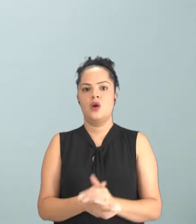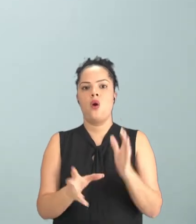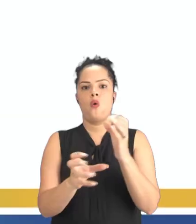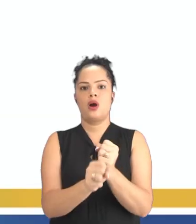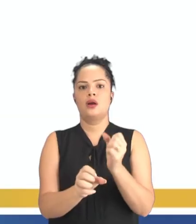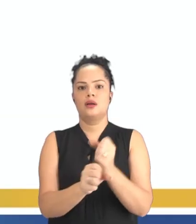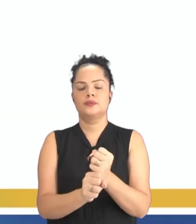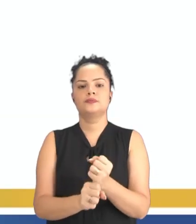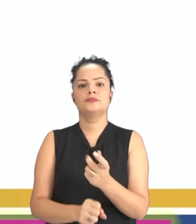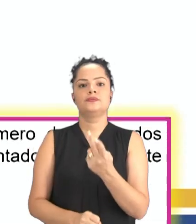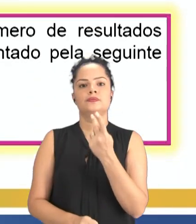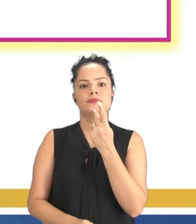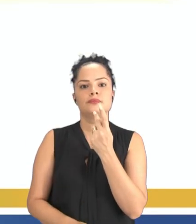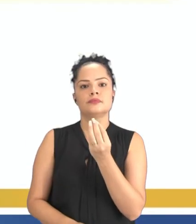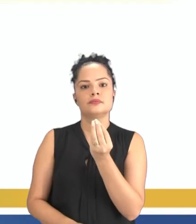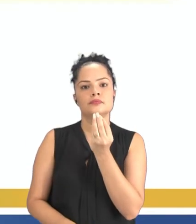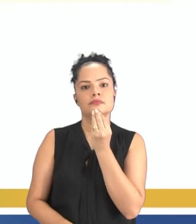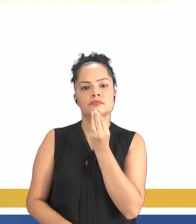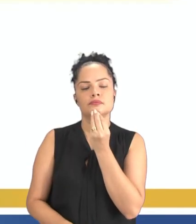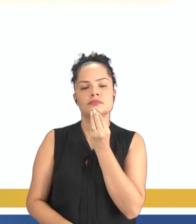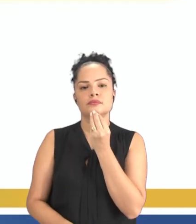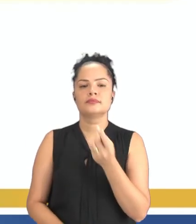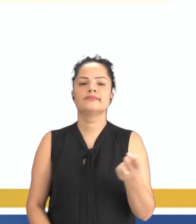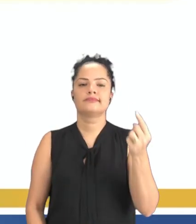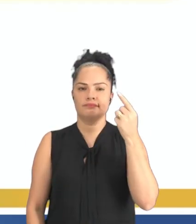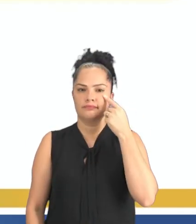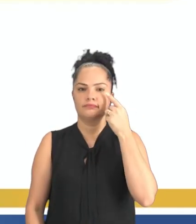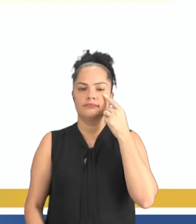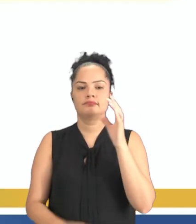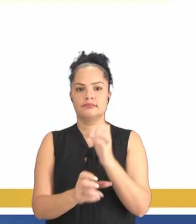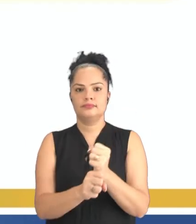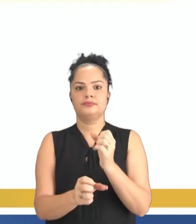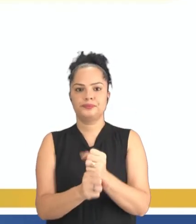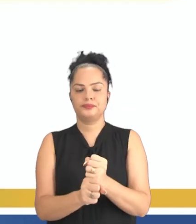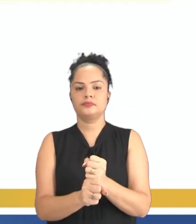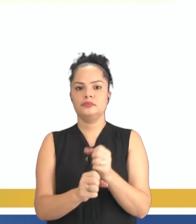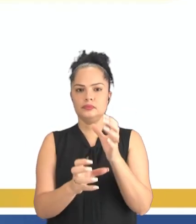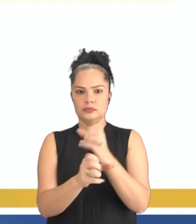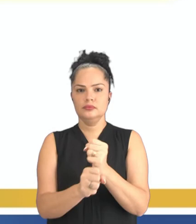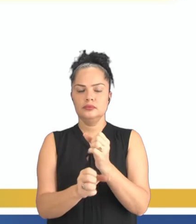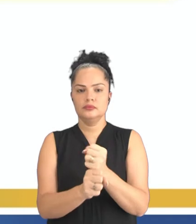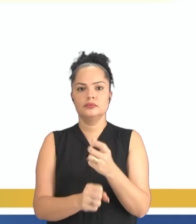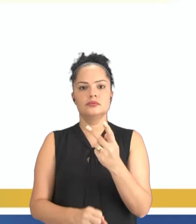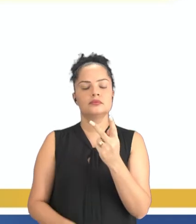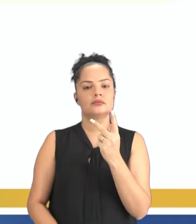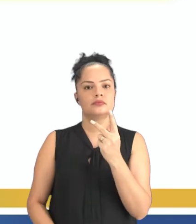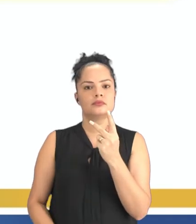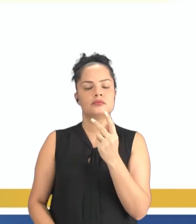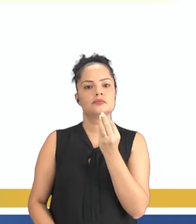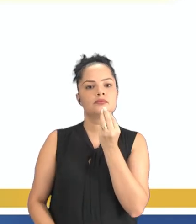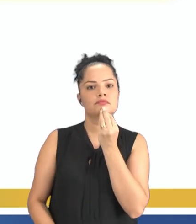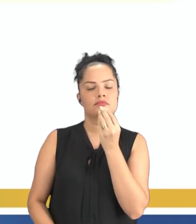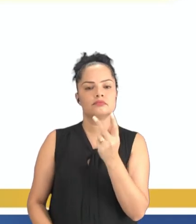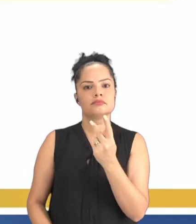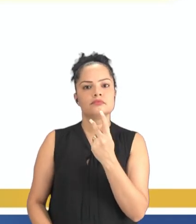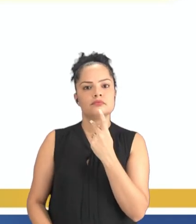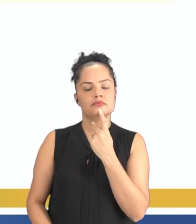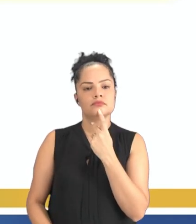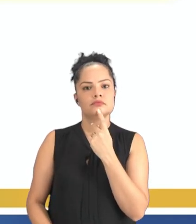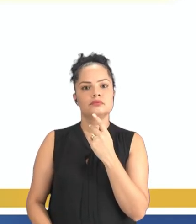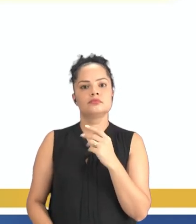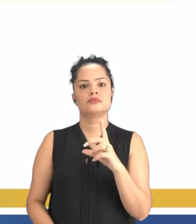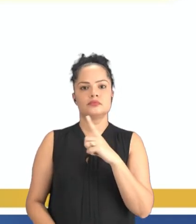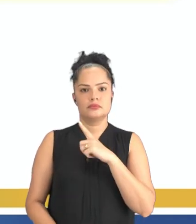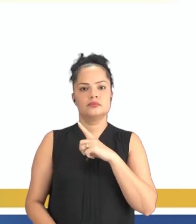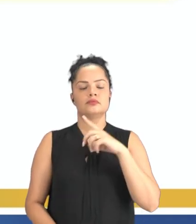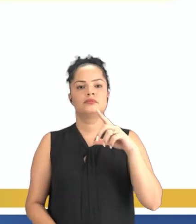Agora o cálculo das probabilidades, né? Vamos agora de fato calcular. O cálculo das probabilidades é feito por meio da